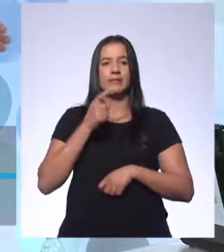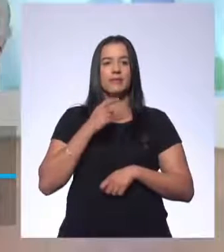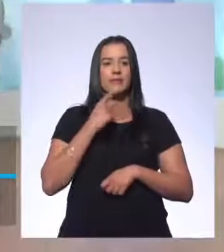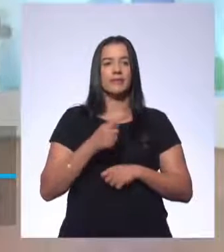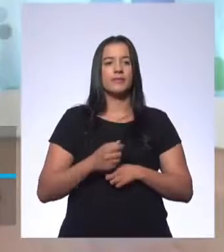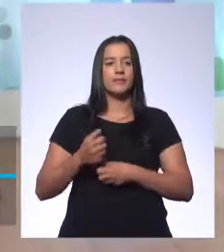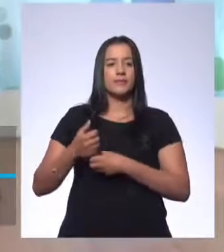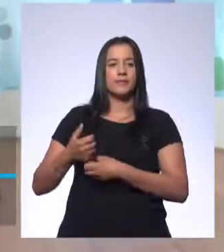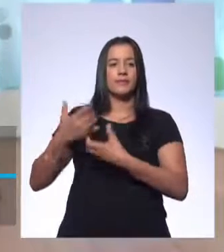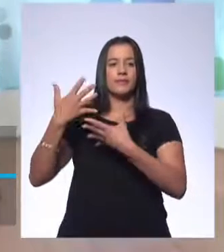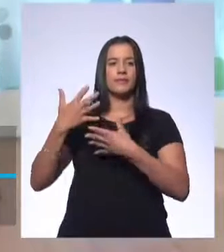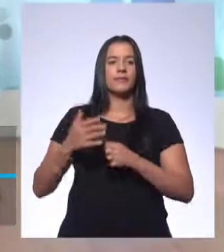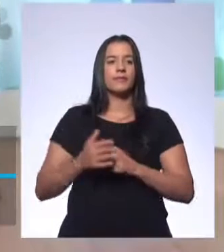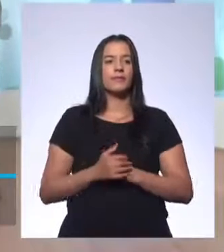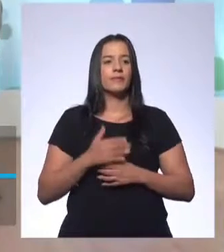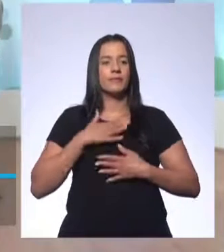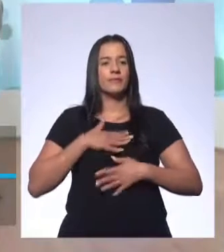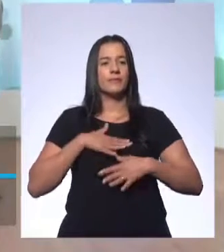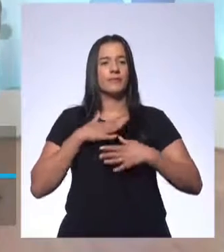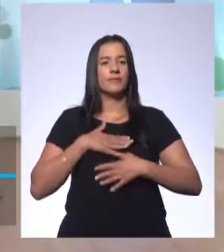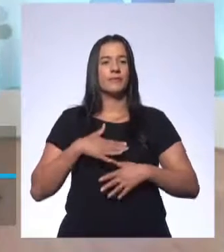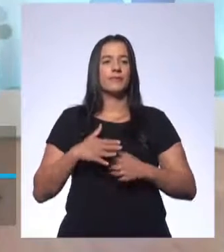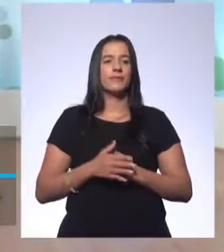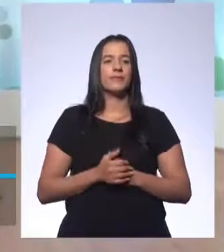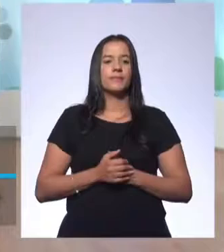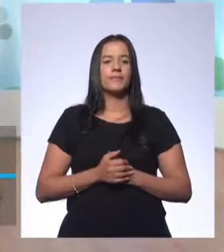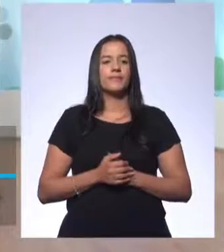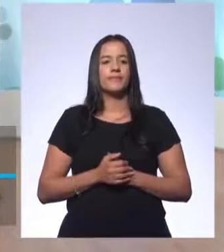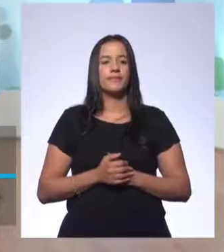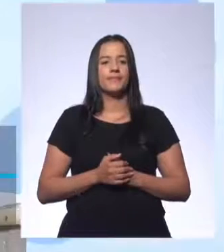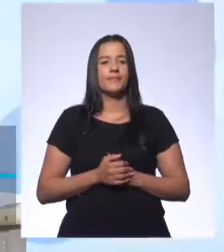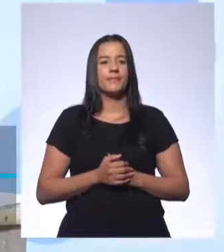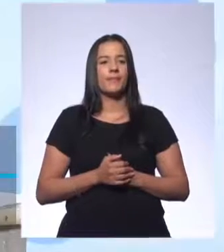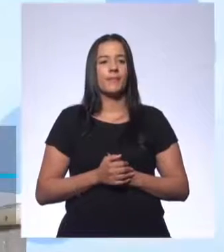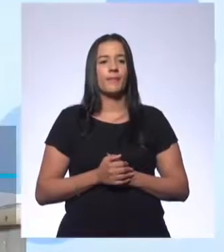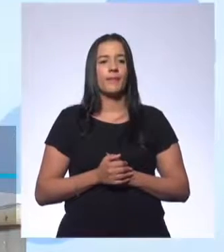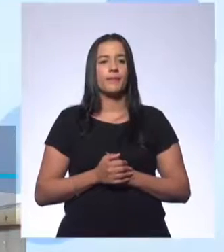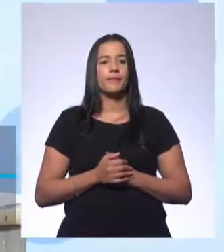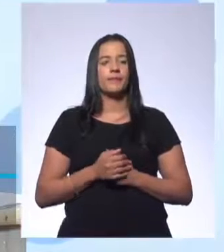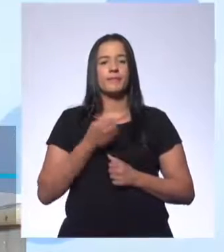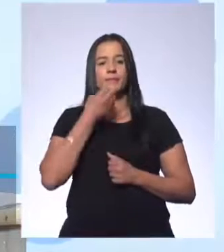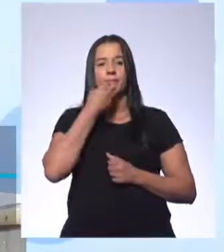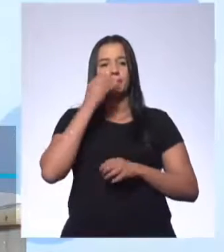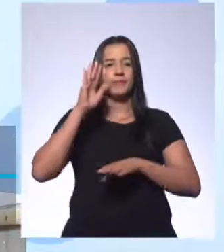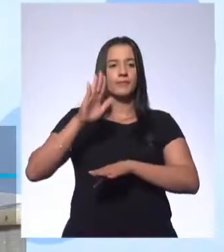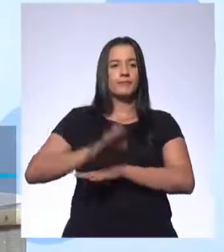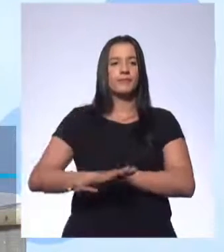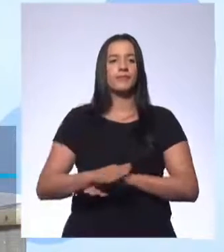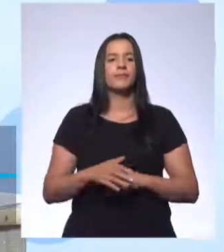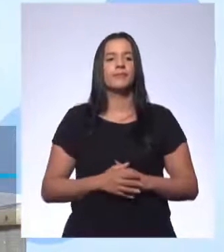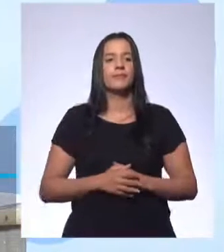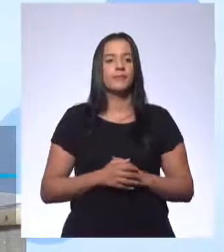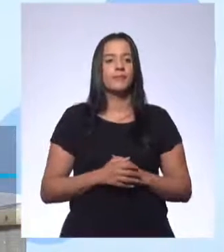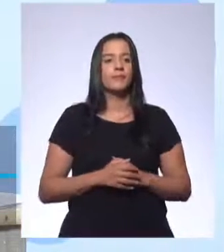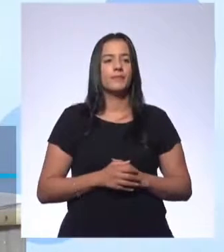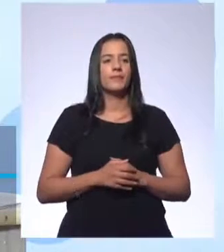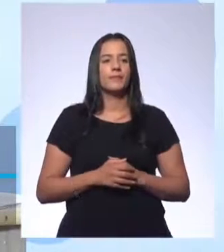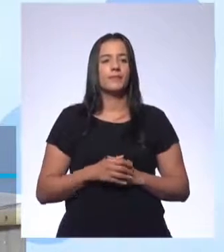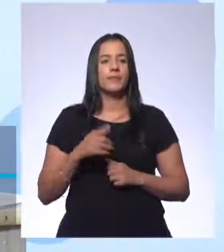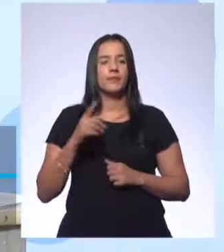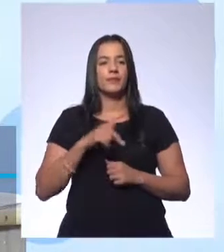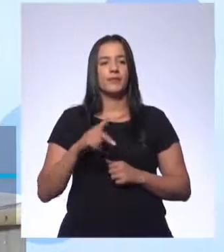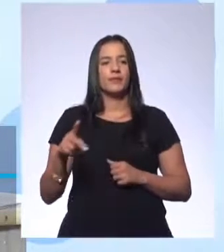o pessoal no chat aí? Está comportadinho ou não? O pessoal está aqui mandando alguns boas tardes e tal. Aí teve